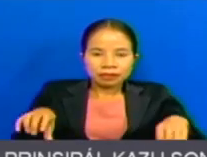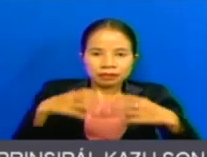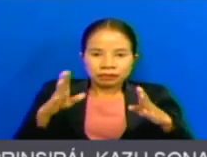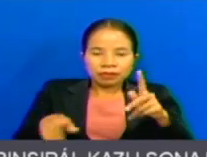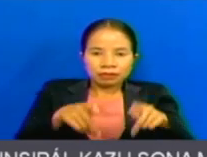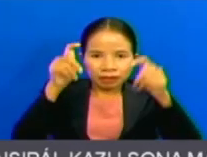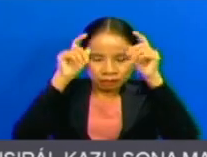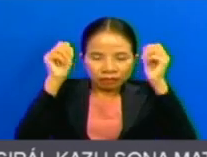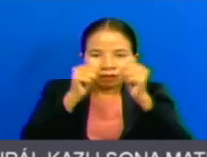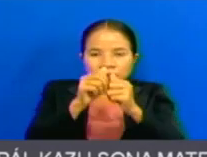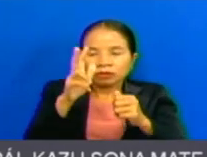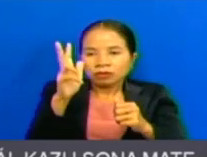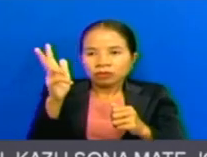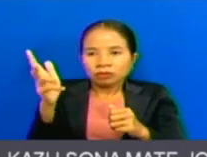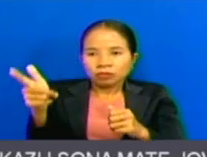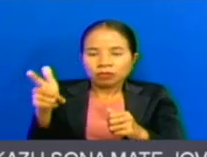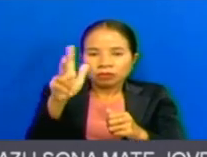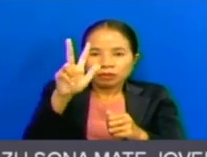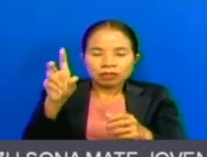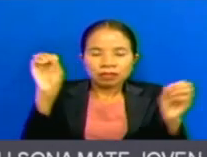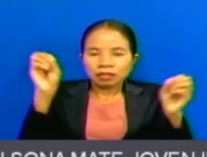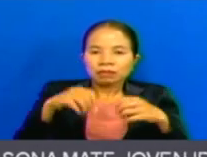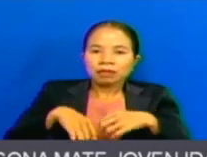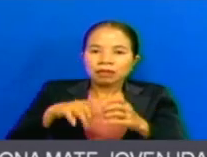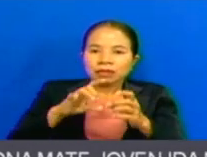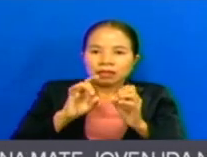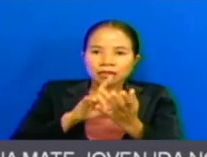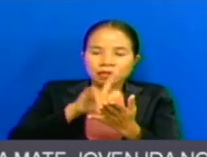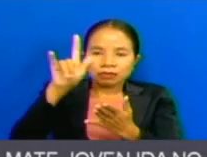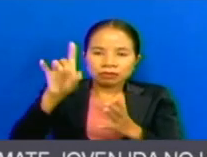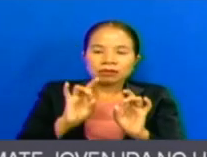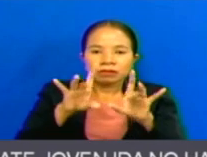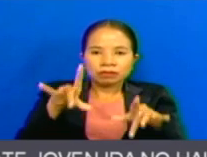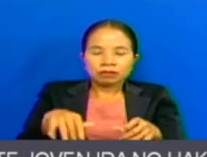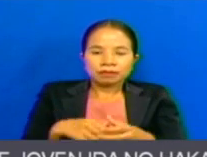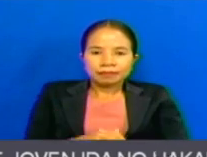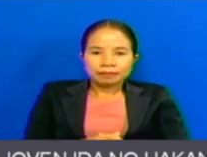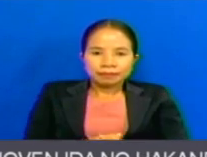Trabalhador de Mauruan Ruanulo recentou lá consegue viagem para a Austrália e a domingo foi na Laixne.